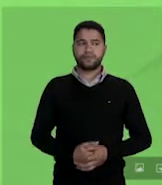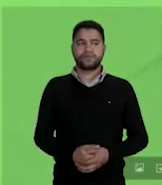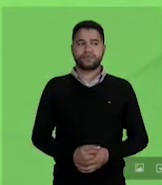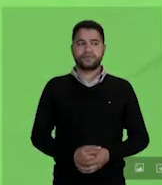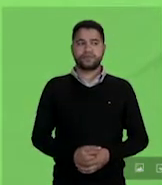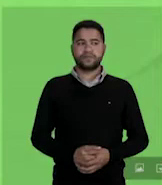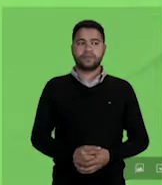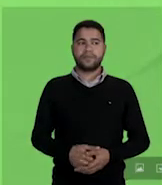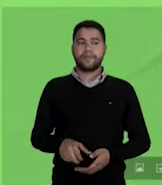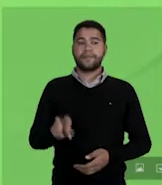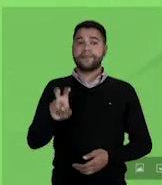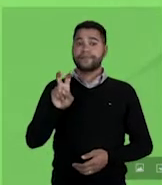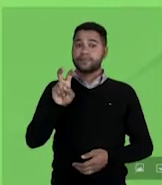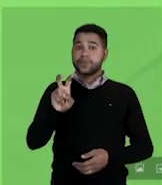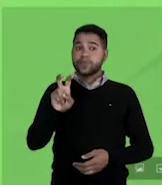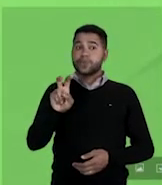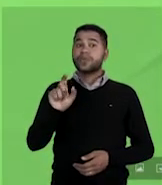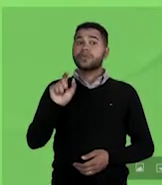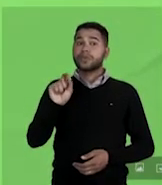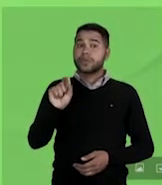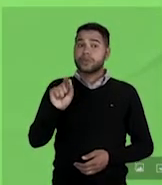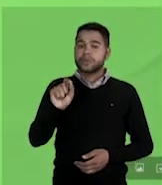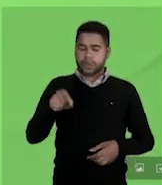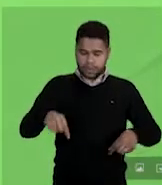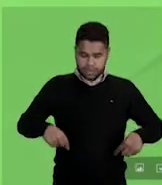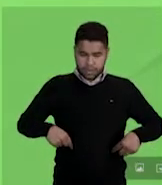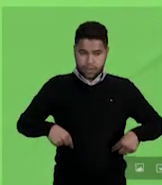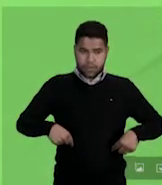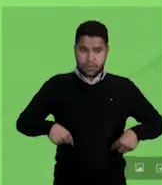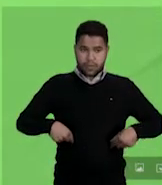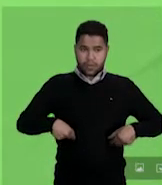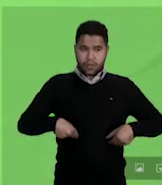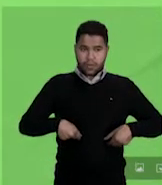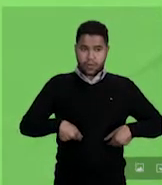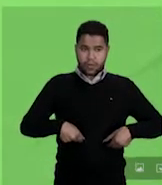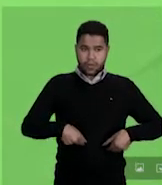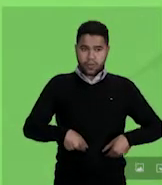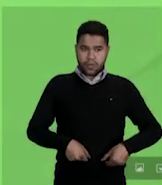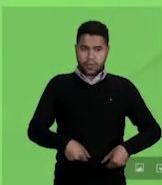E o número 5 são as tubas